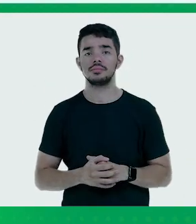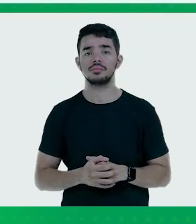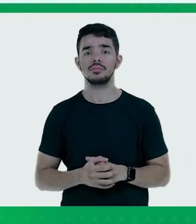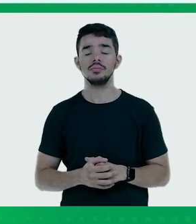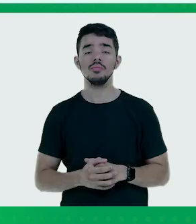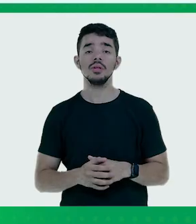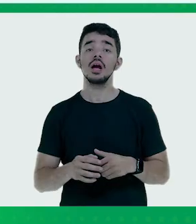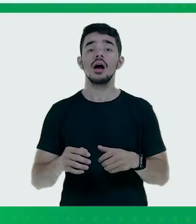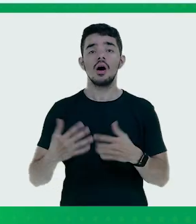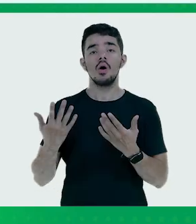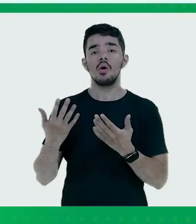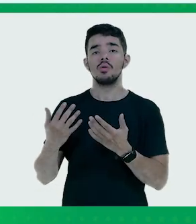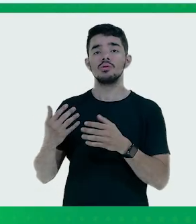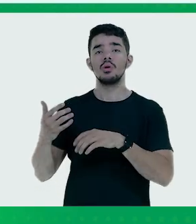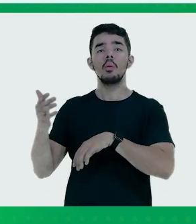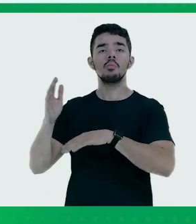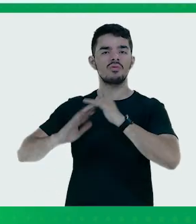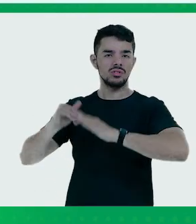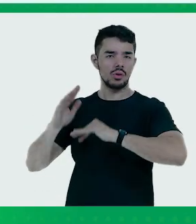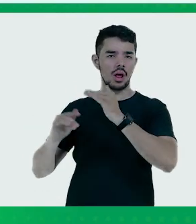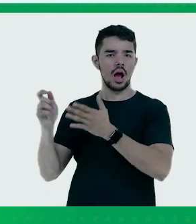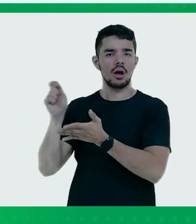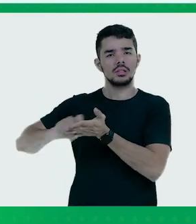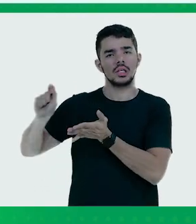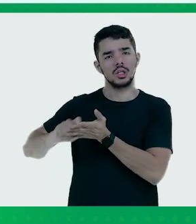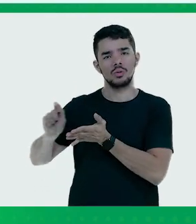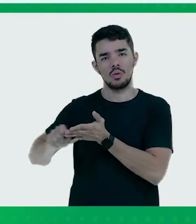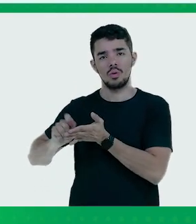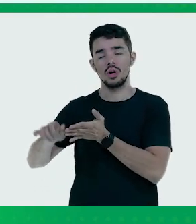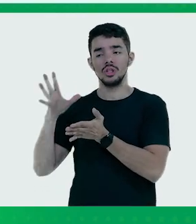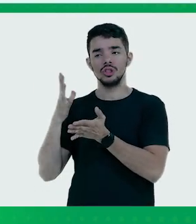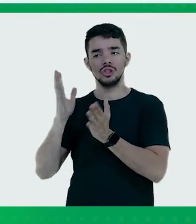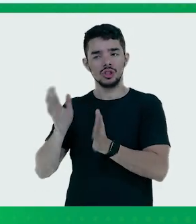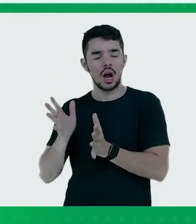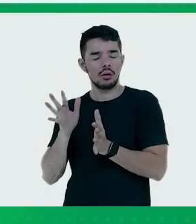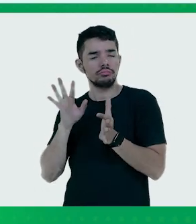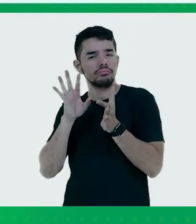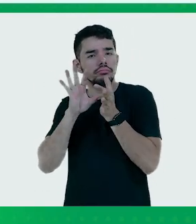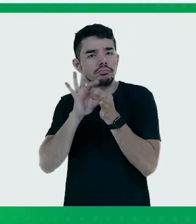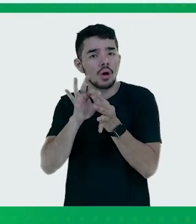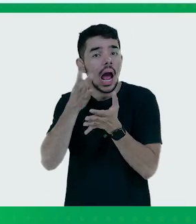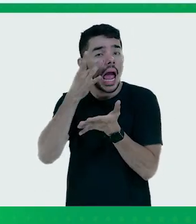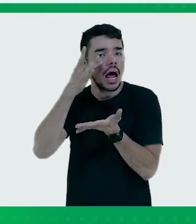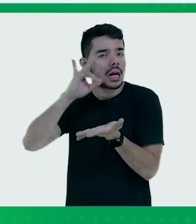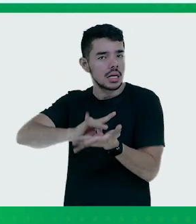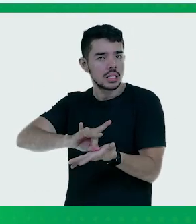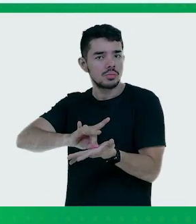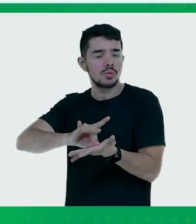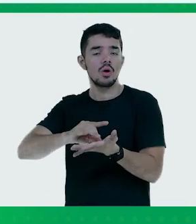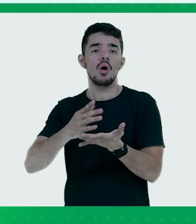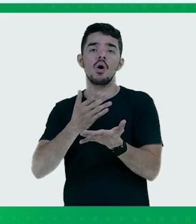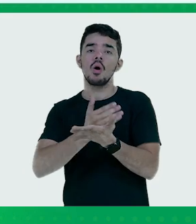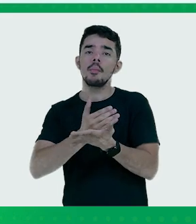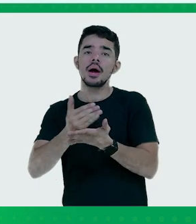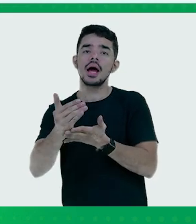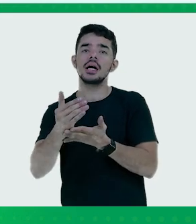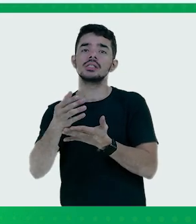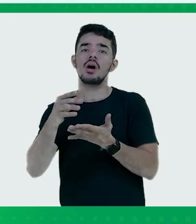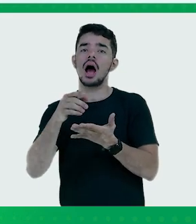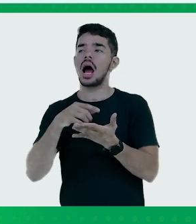com uma herança ali, inclusive um diálogo com o realismo, por exemplo, passam a denunciar